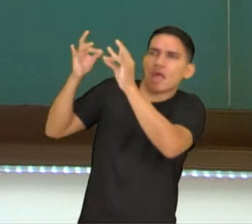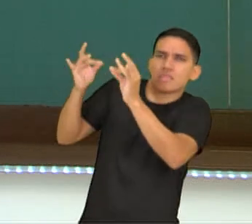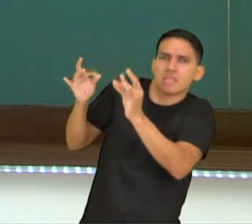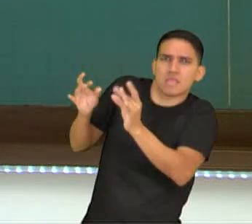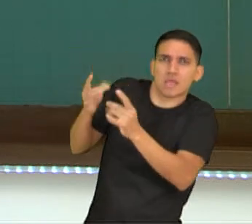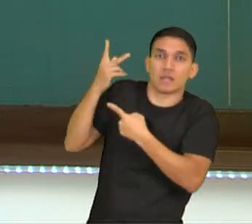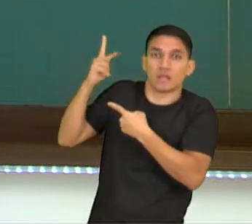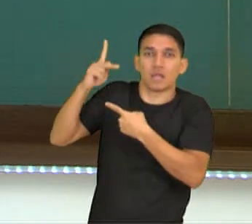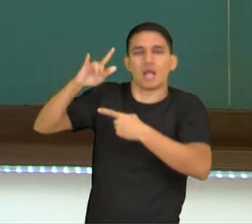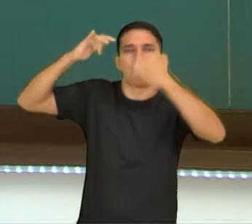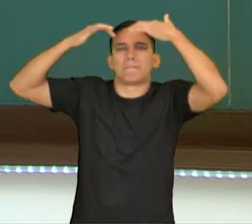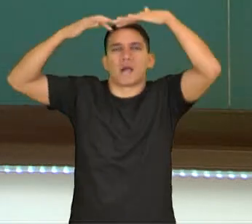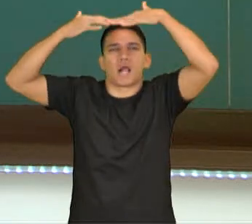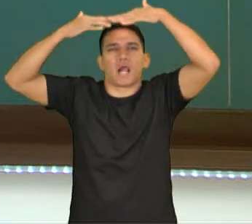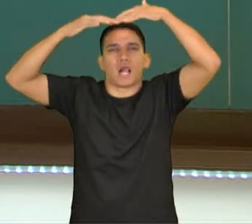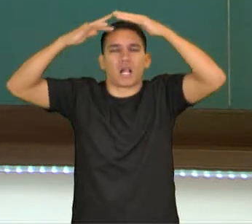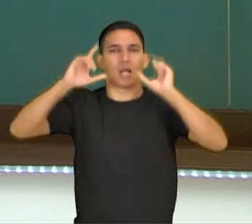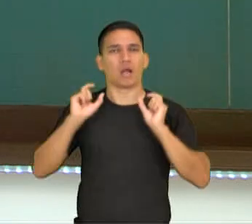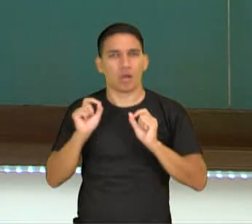justificativa racional